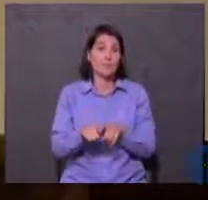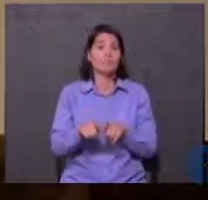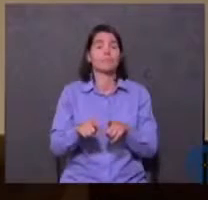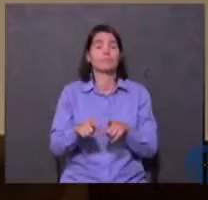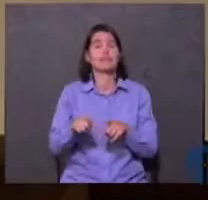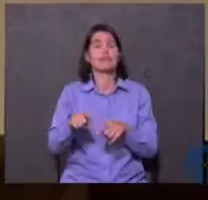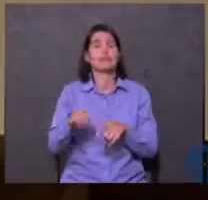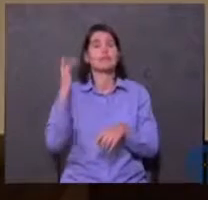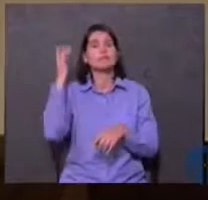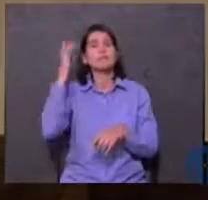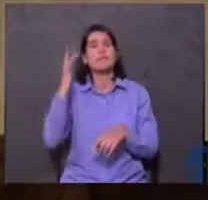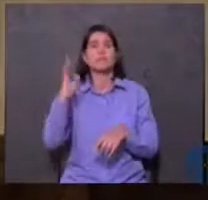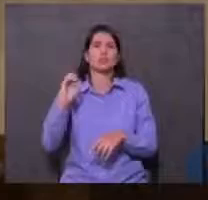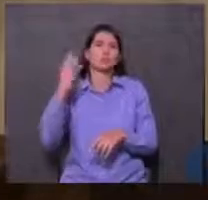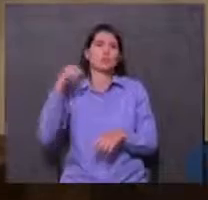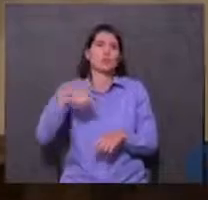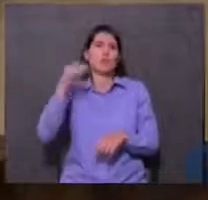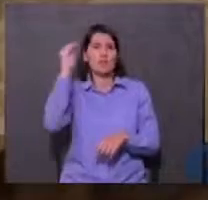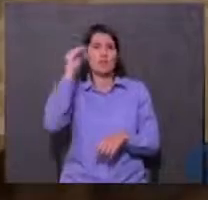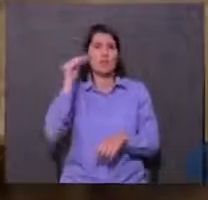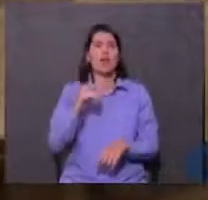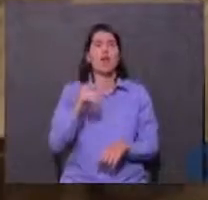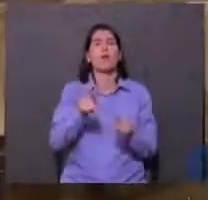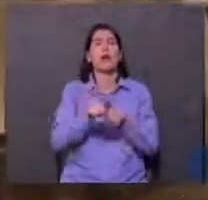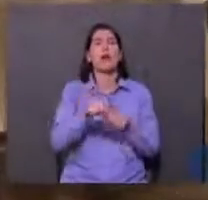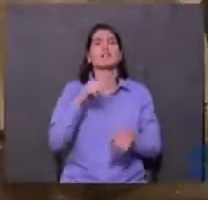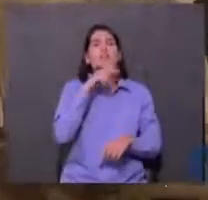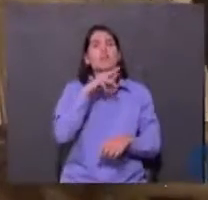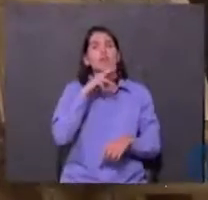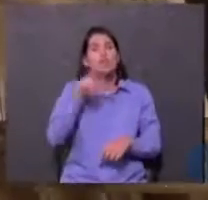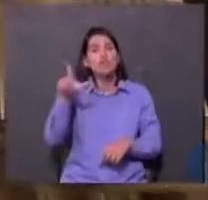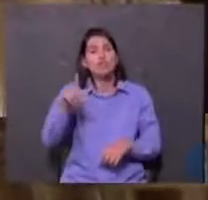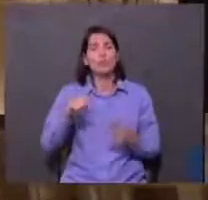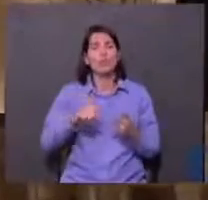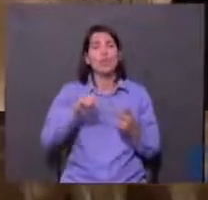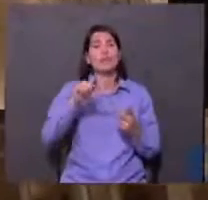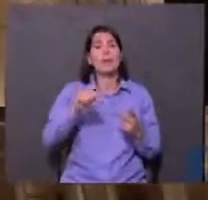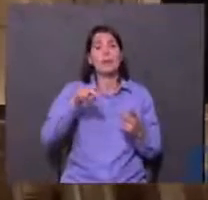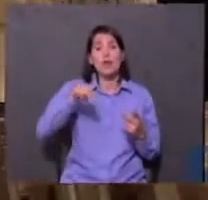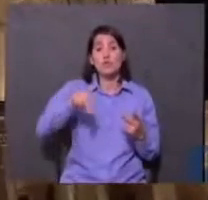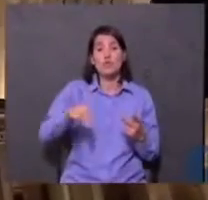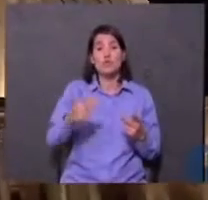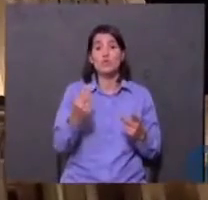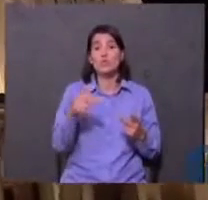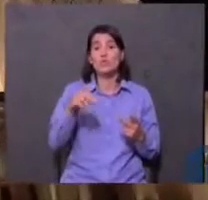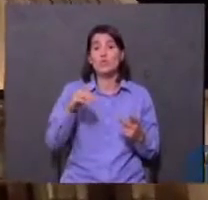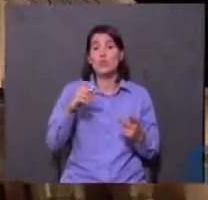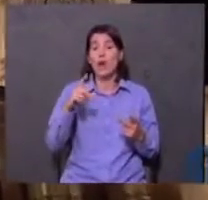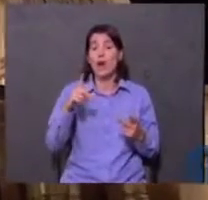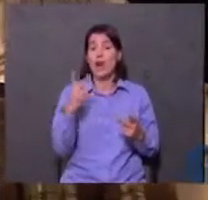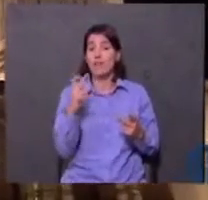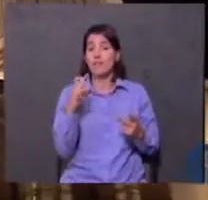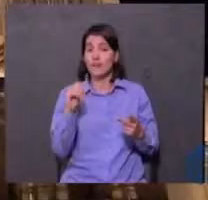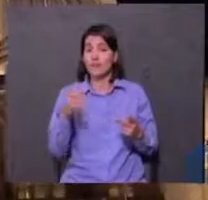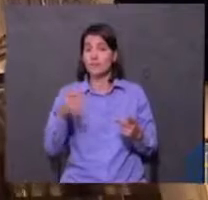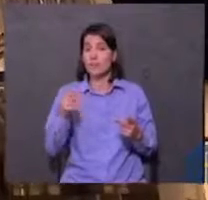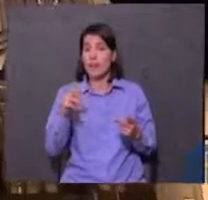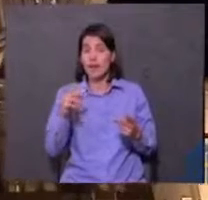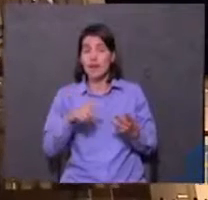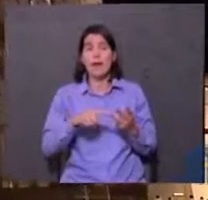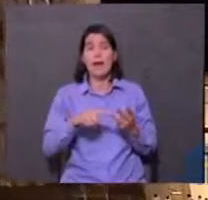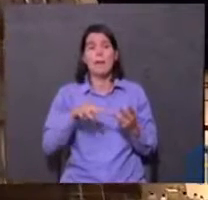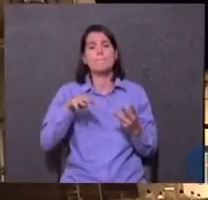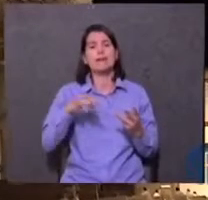terra como Santo Antonio de Lisboa, São Nuno Álvares Pereira, São Martinho de Dume, a